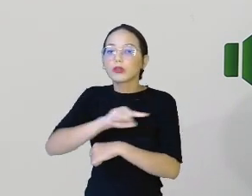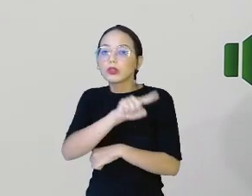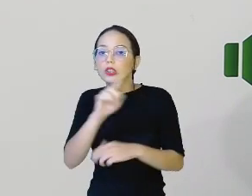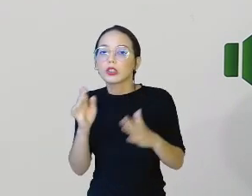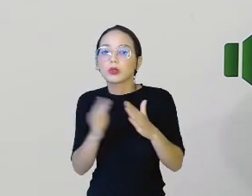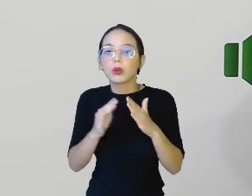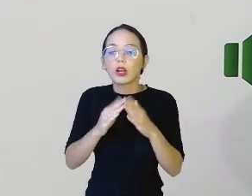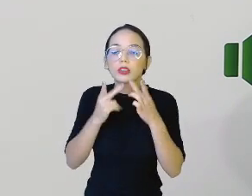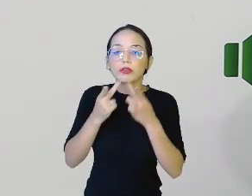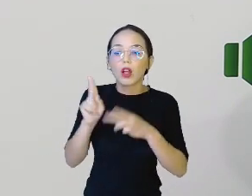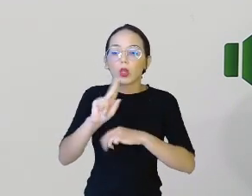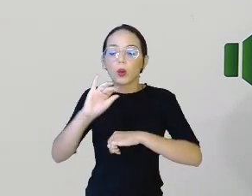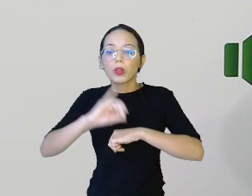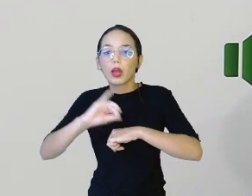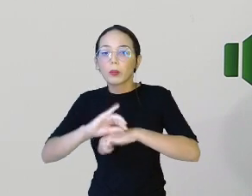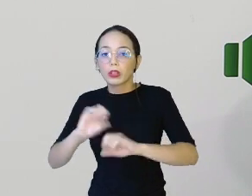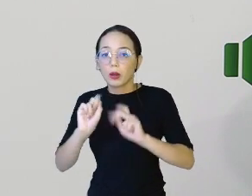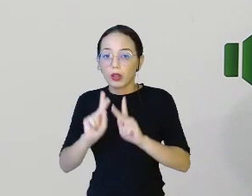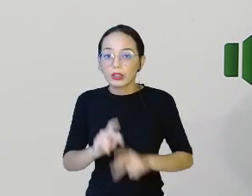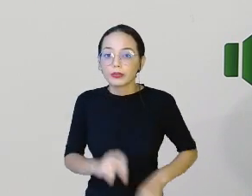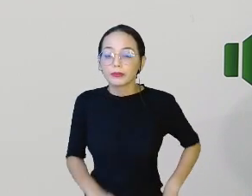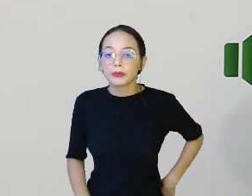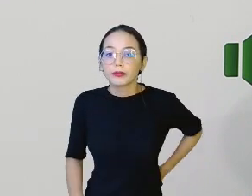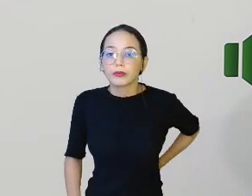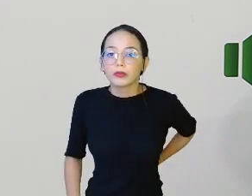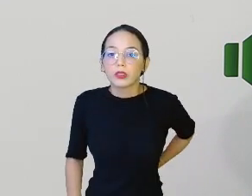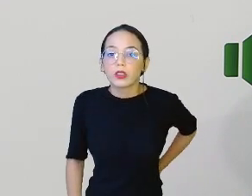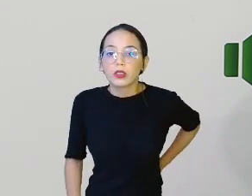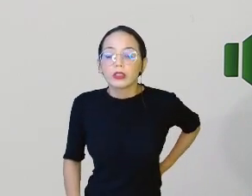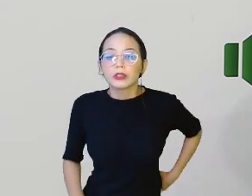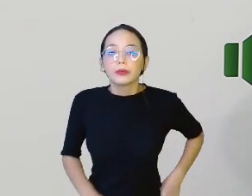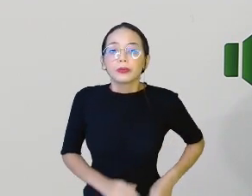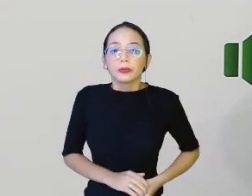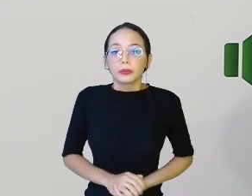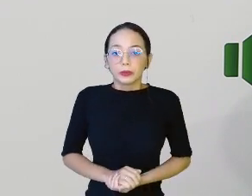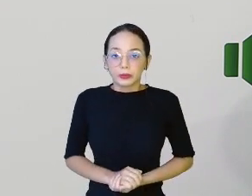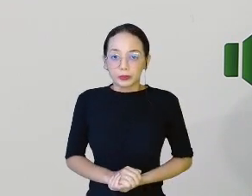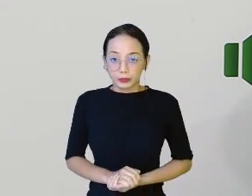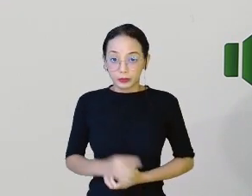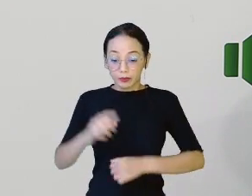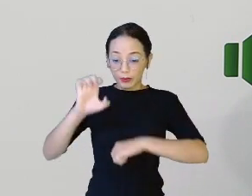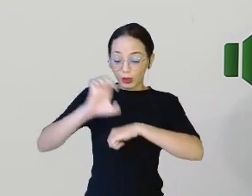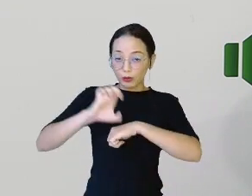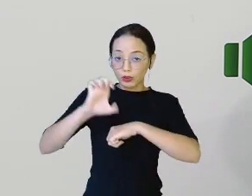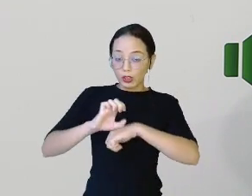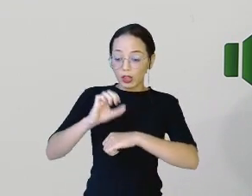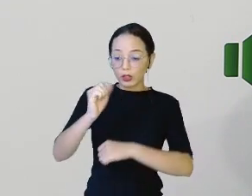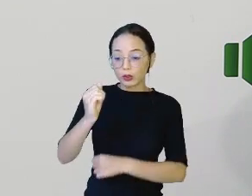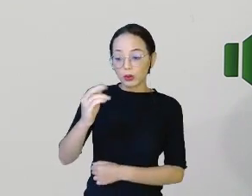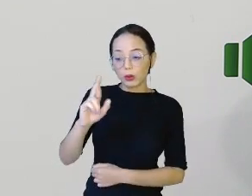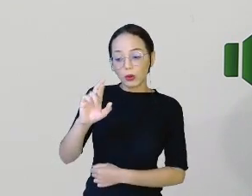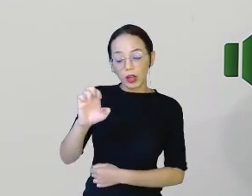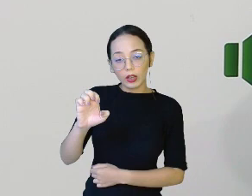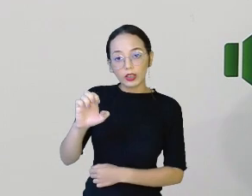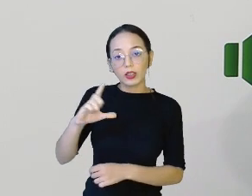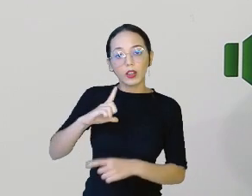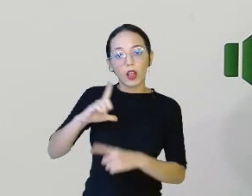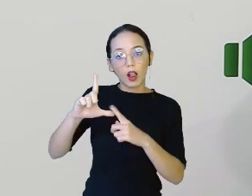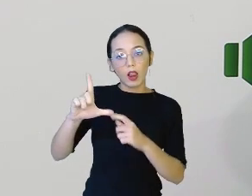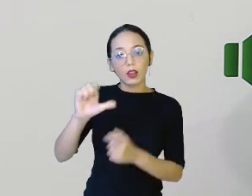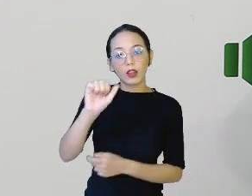casa vai dizer a capital. Vamos fazer esse treino? Então, nós temos o estado do Acre, que tem ali as letras